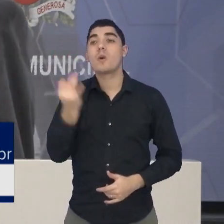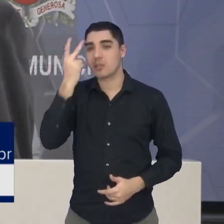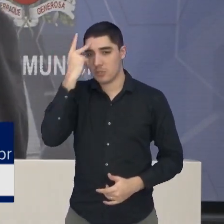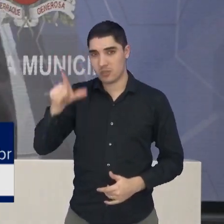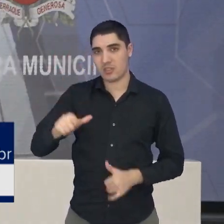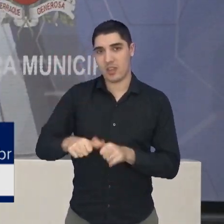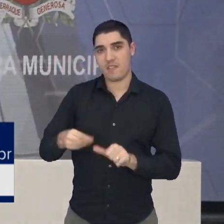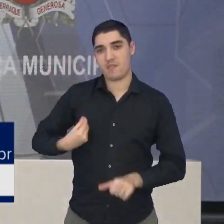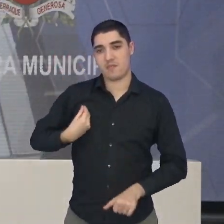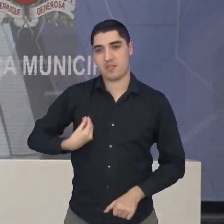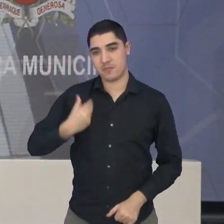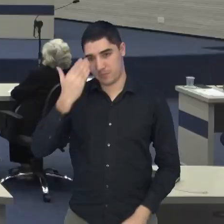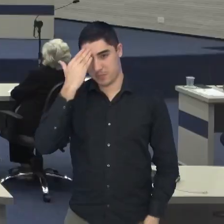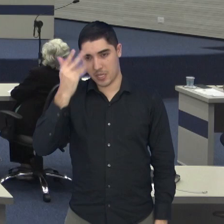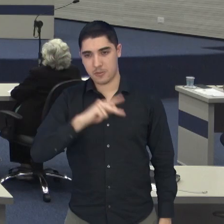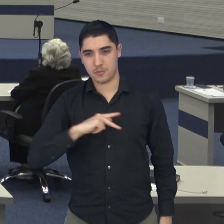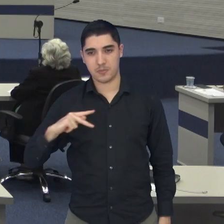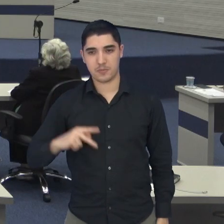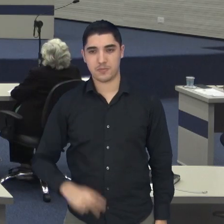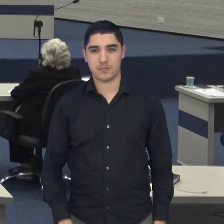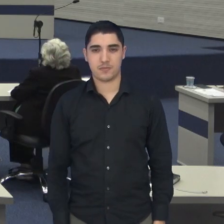Obrigado, presidente.